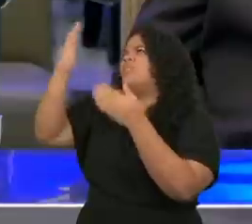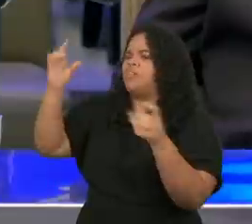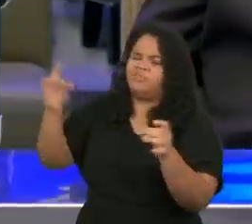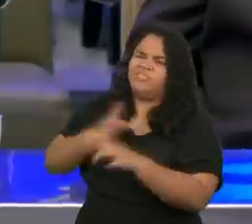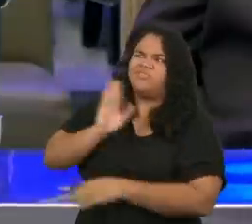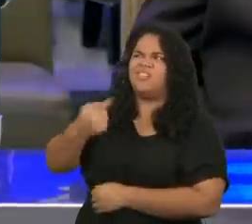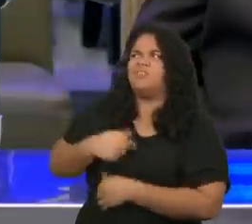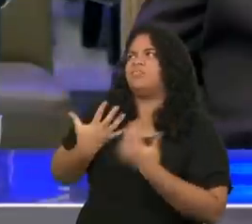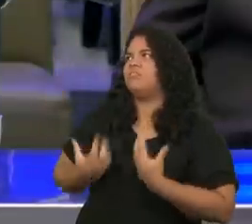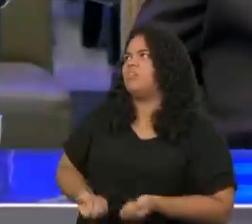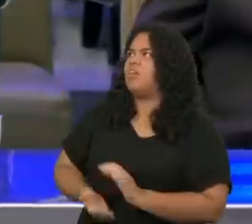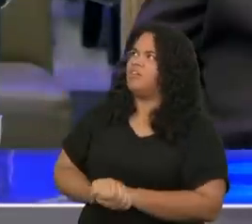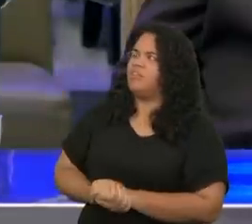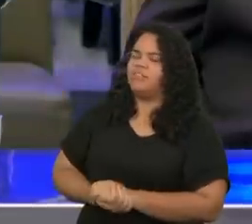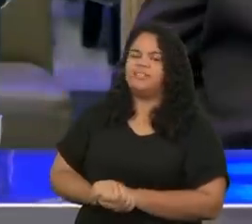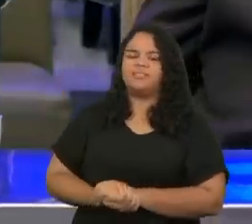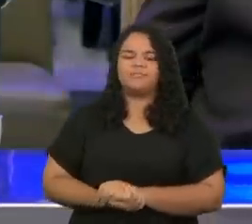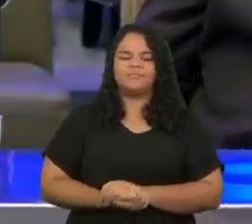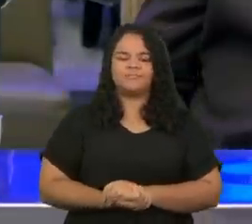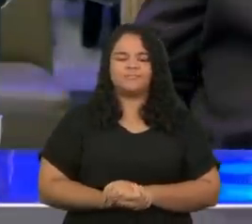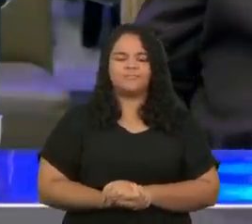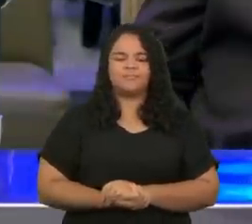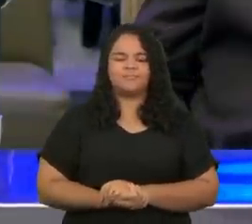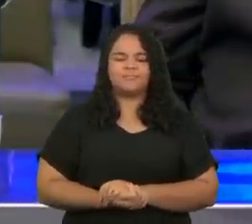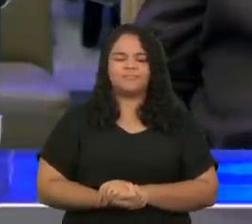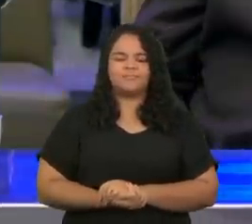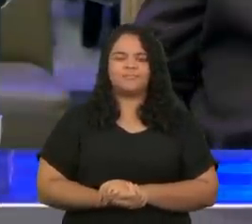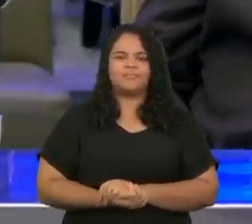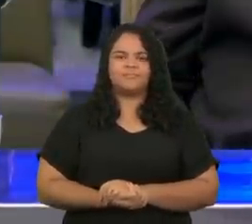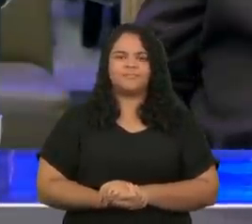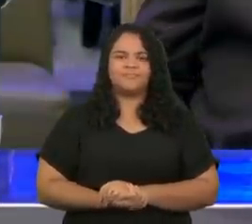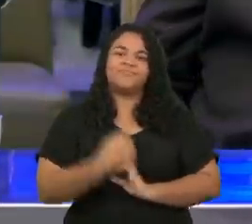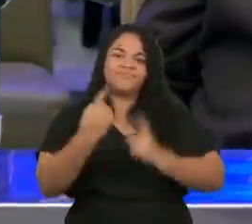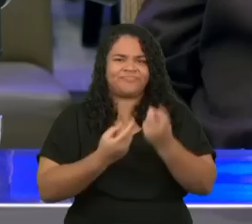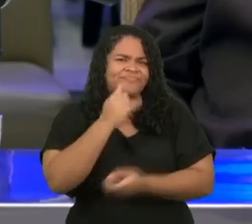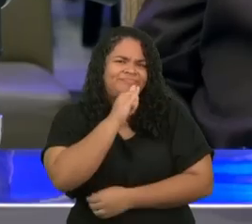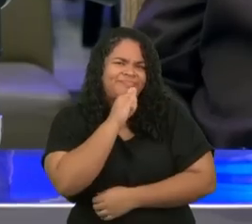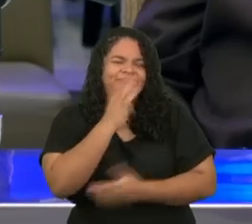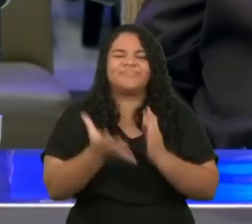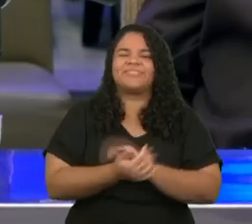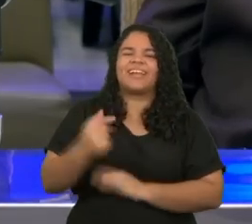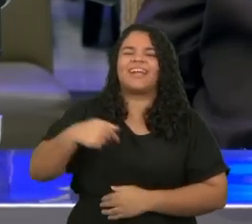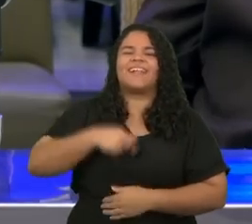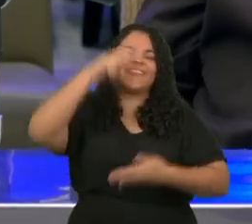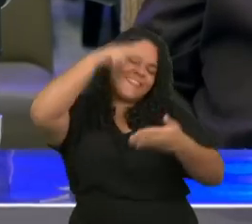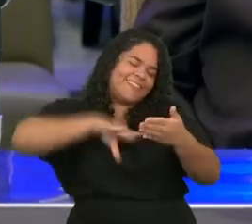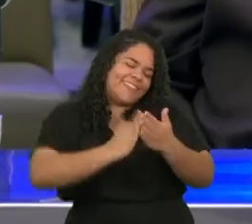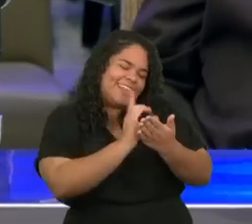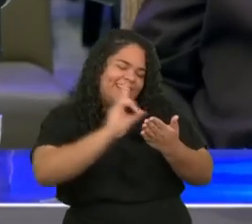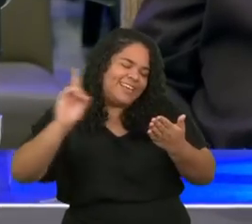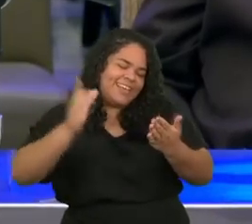tá terminando o livro de Efésios ele quando terminava dizia foi tão pequenininho né cinco seis Capítulo uma mulher